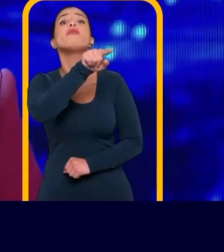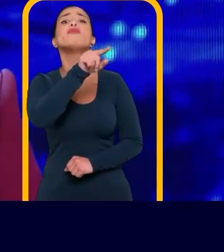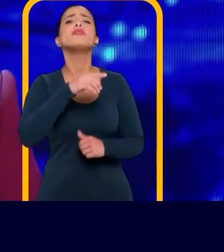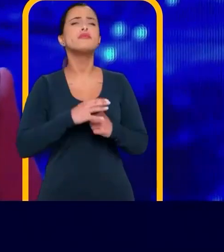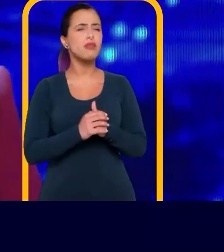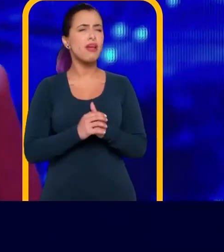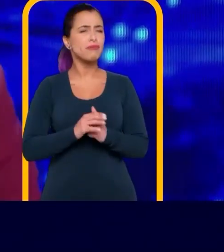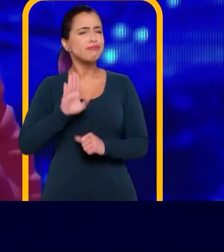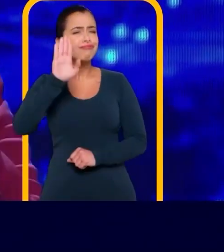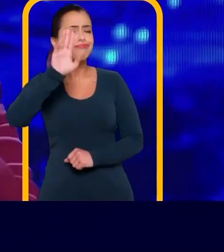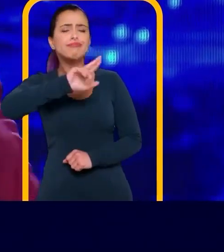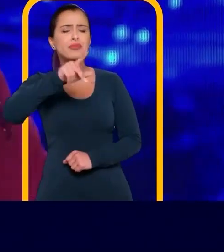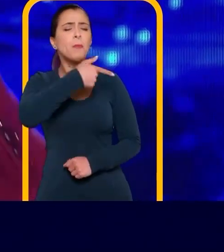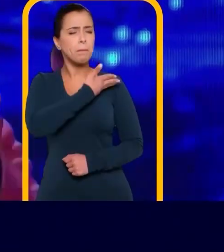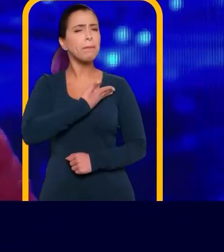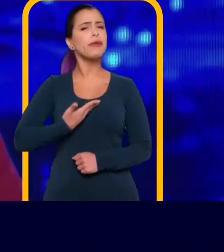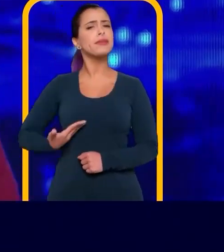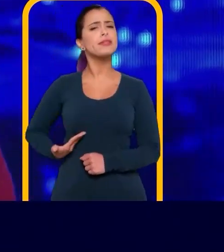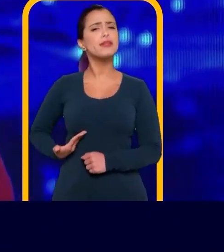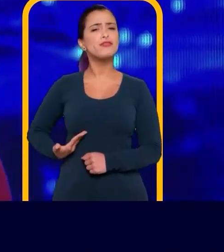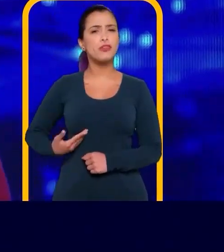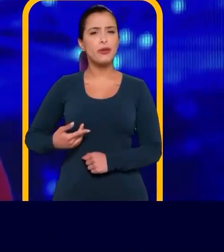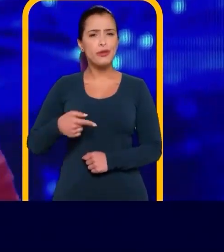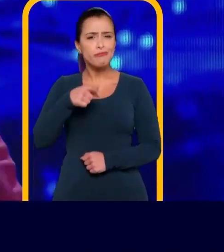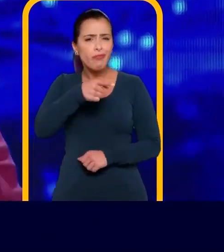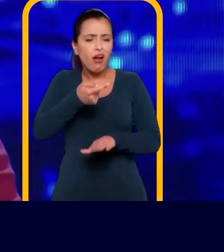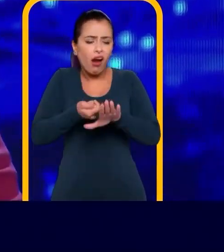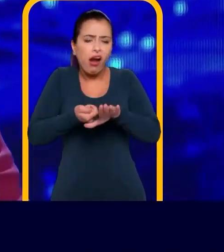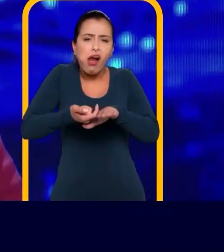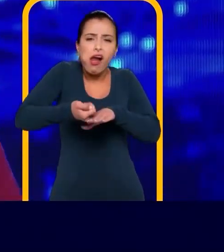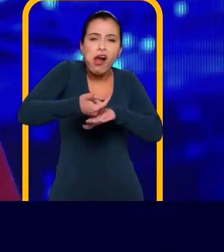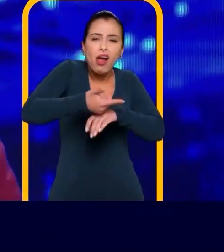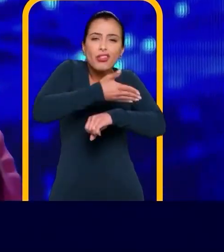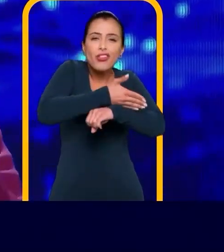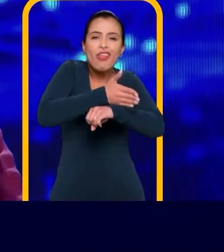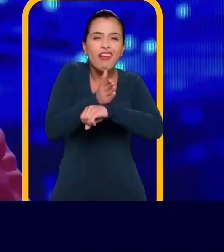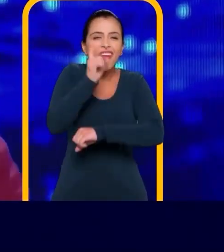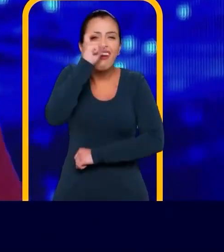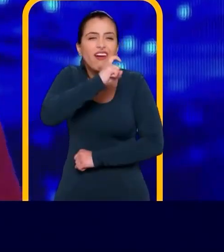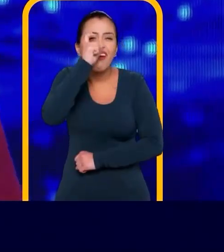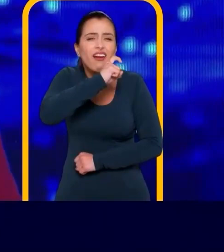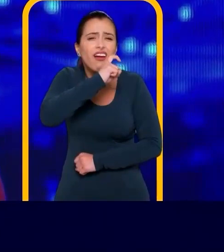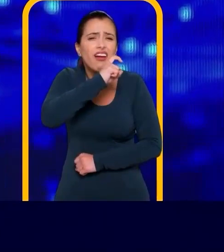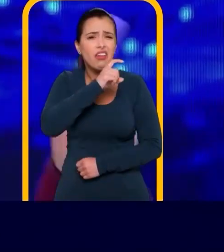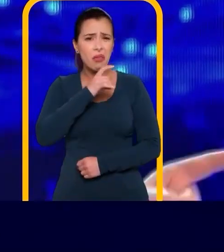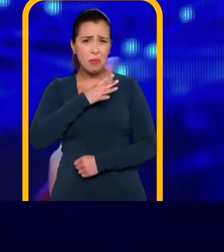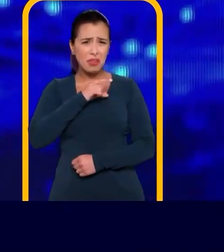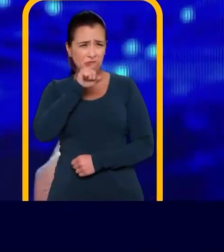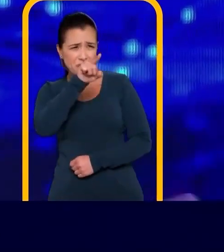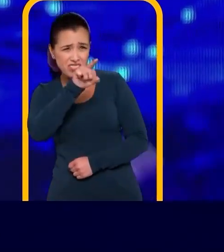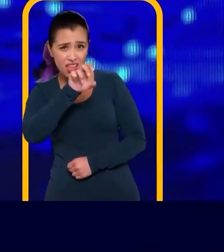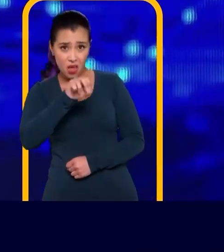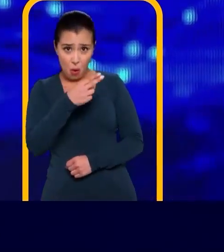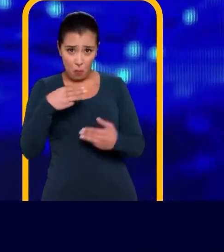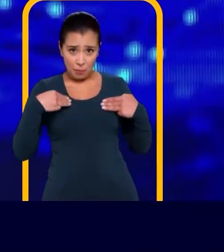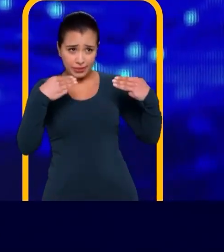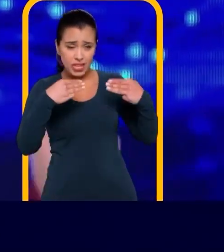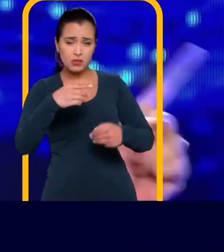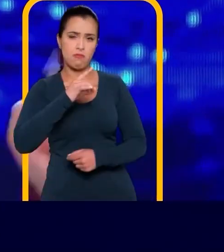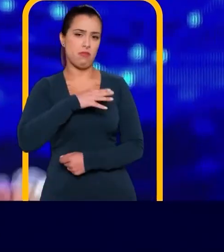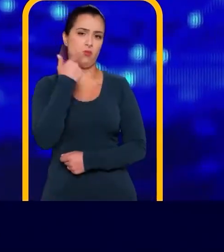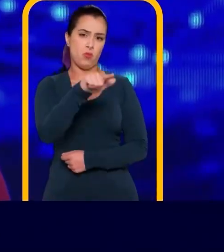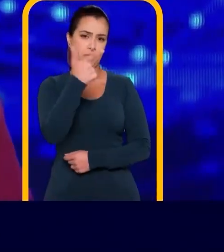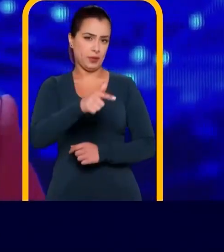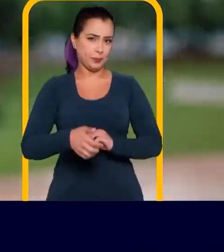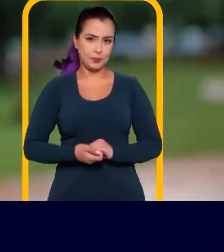quero dizer para o presidente da República, nem é para o candidato, que fabrica fake news e que fala em verdades. Eu não tenho medo de você